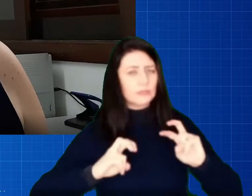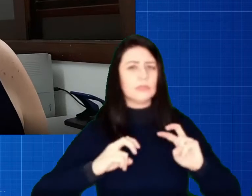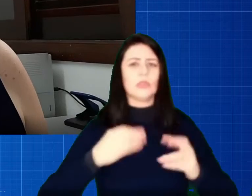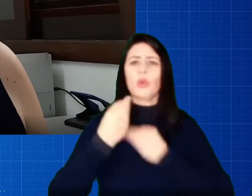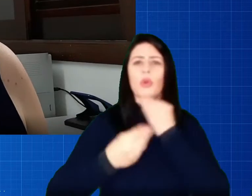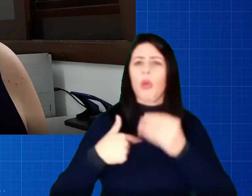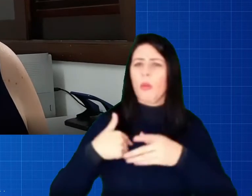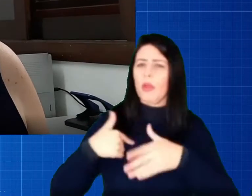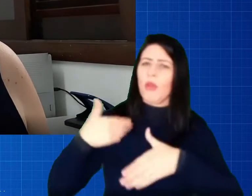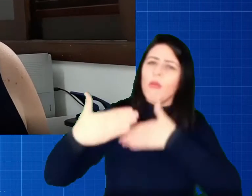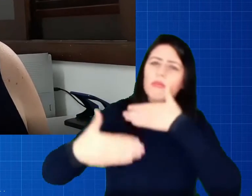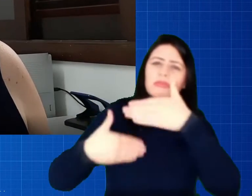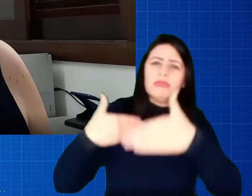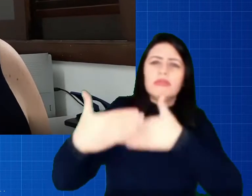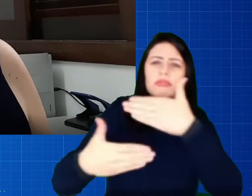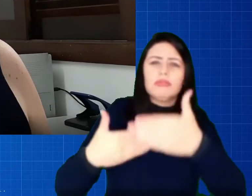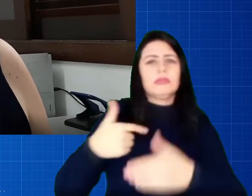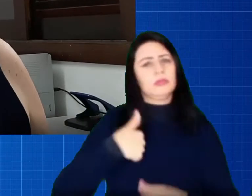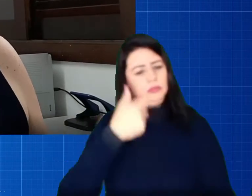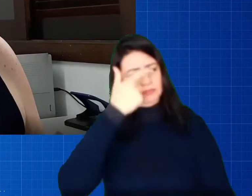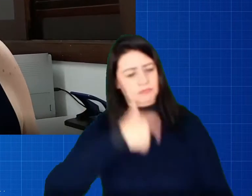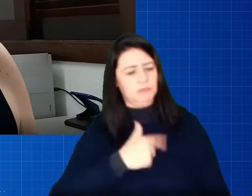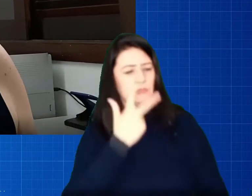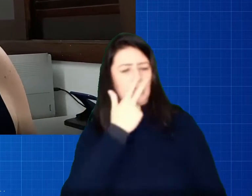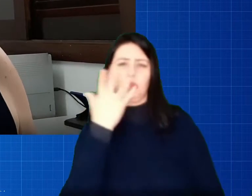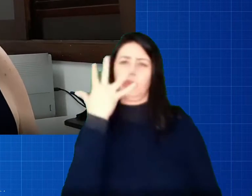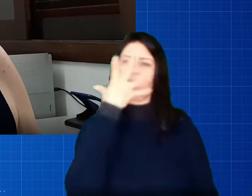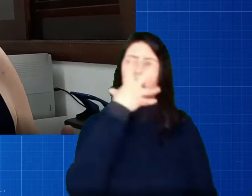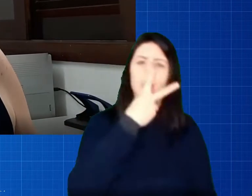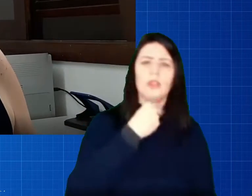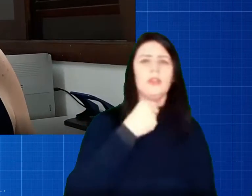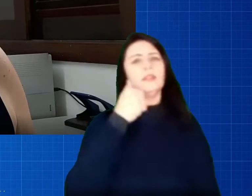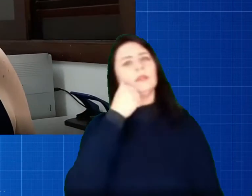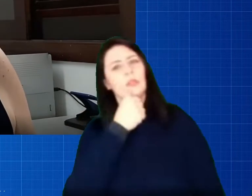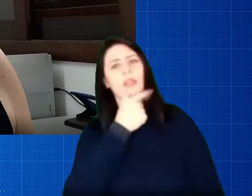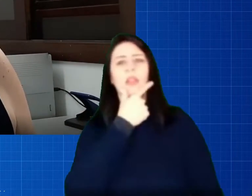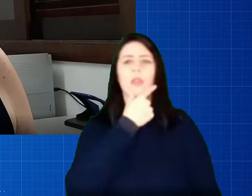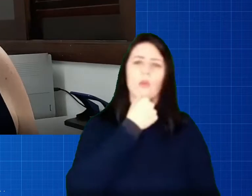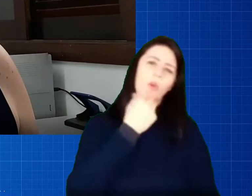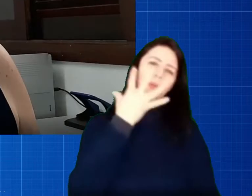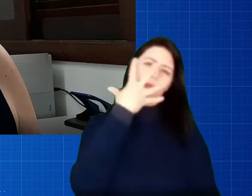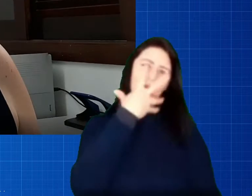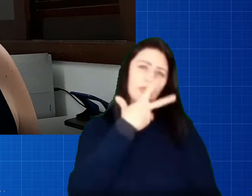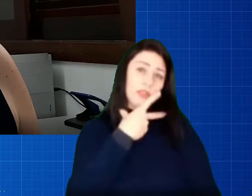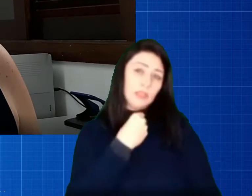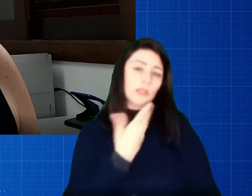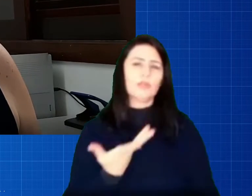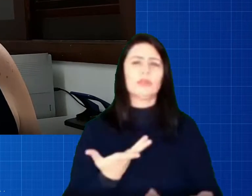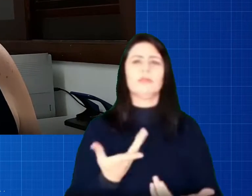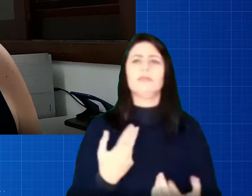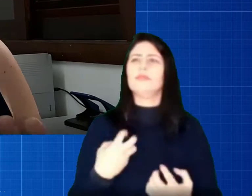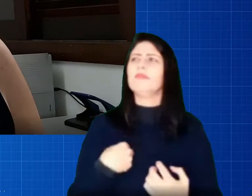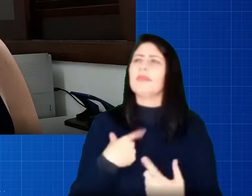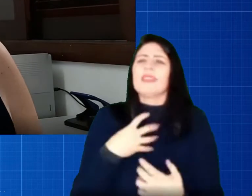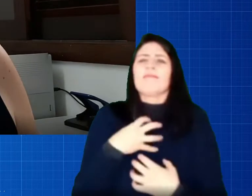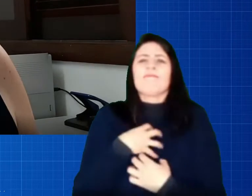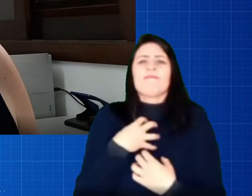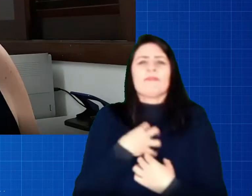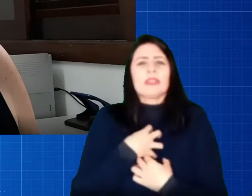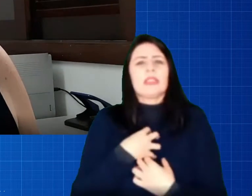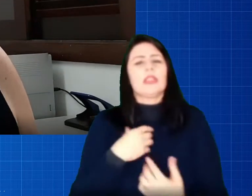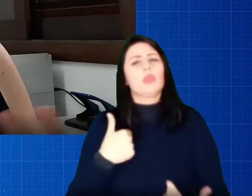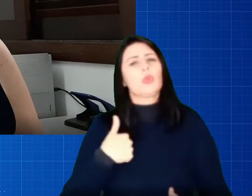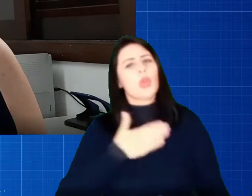de como eu estou me desenvolvendo, né? Eu me acho bonito, eu me acho bonita, eu sinto